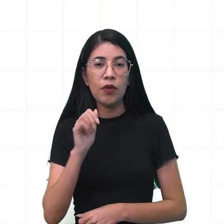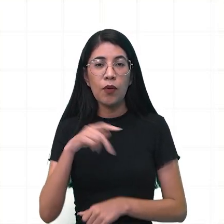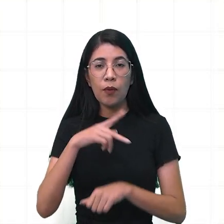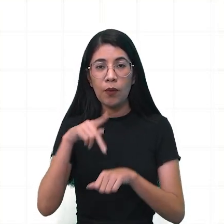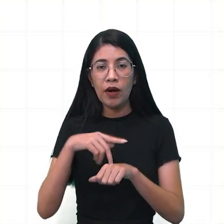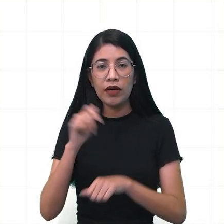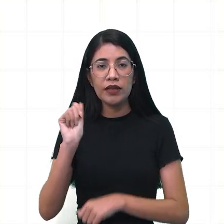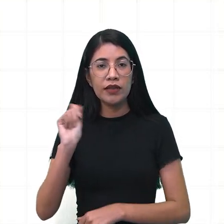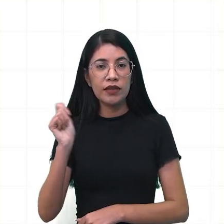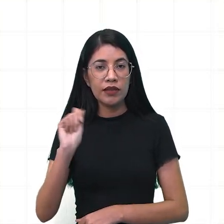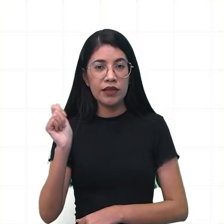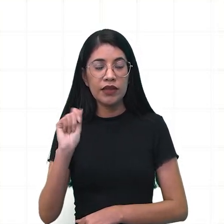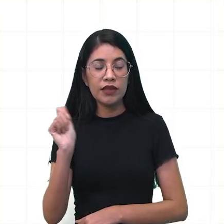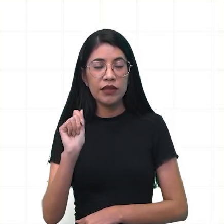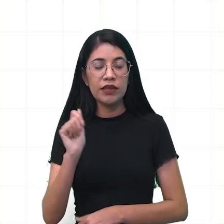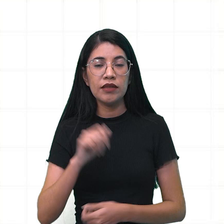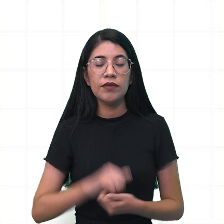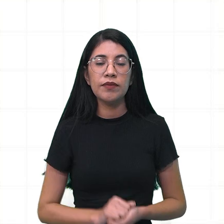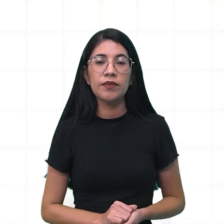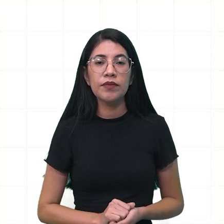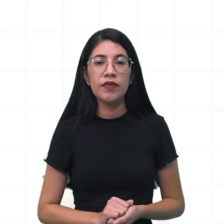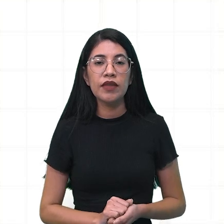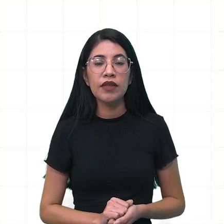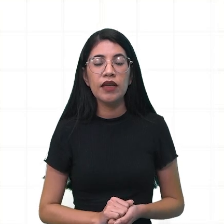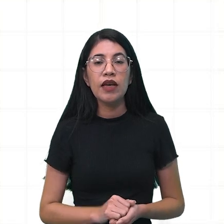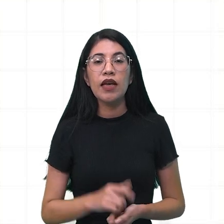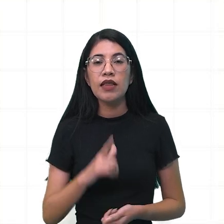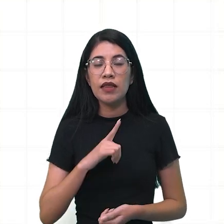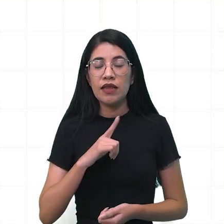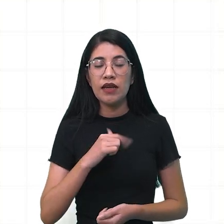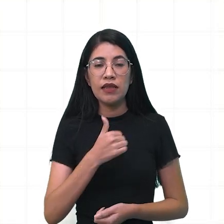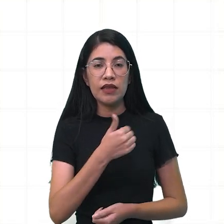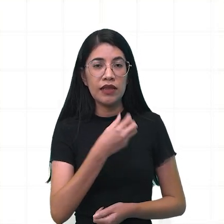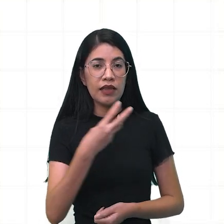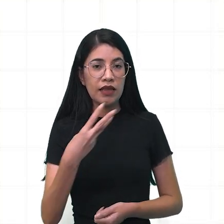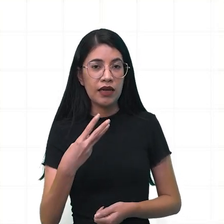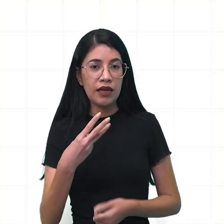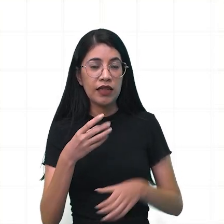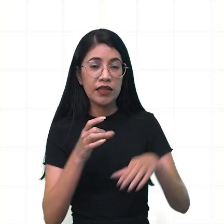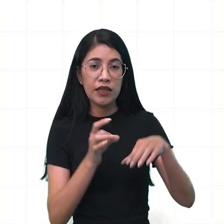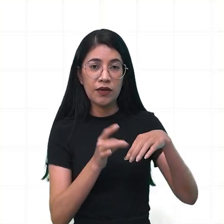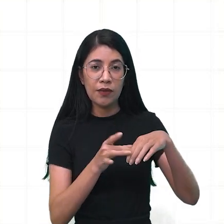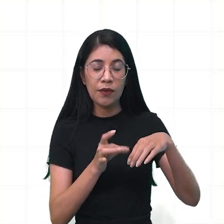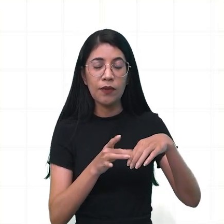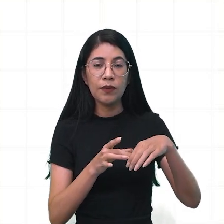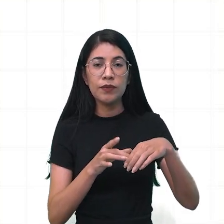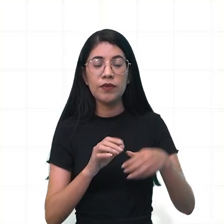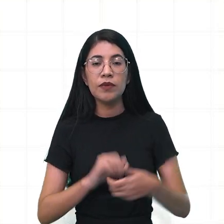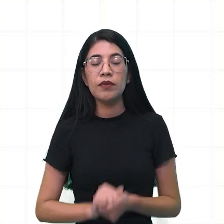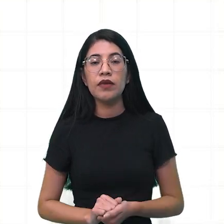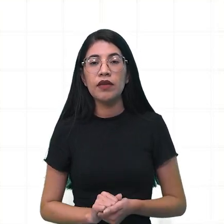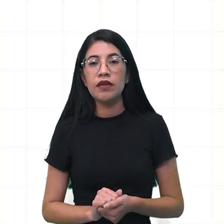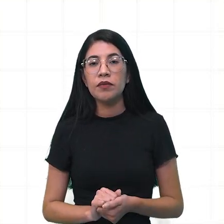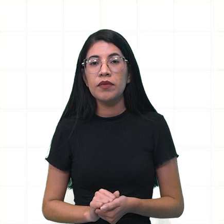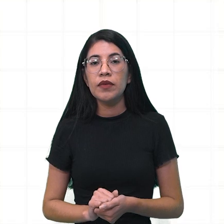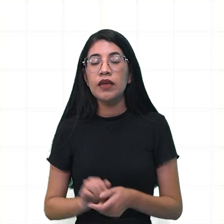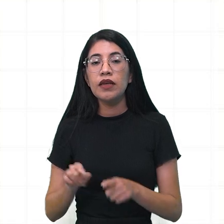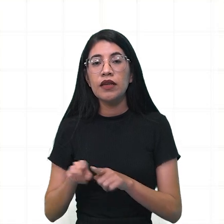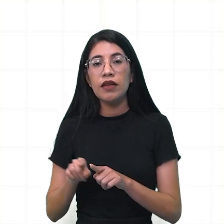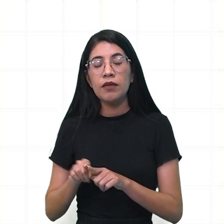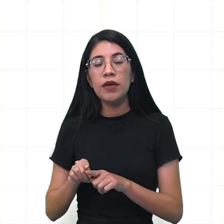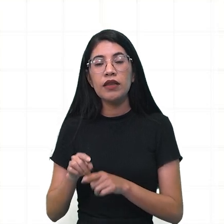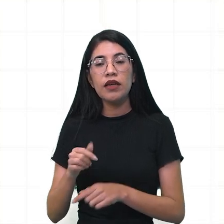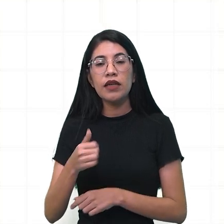a Argentina ela fez 13 gols e sofreu seis